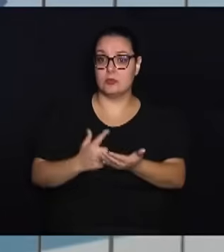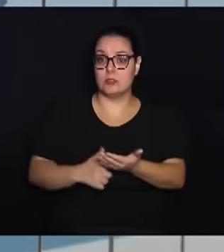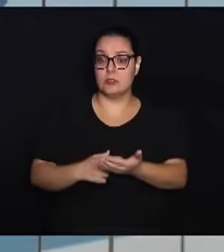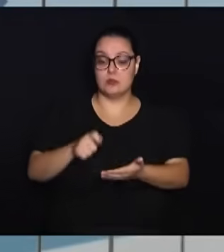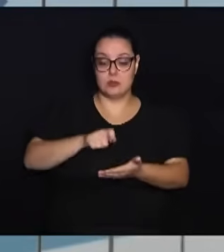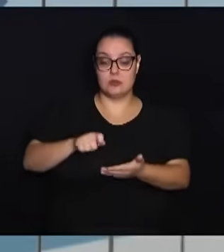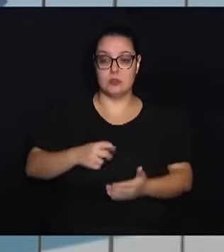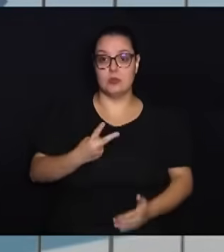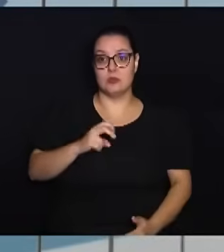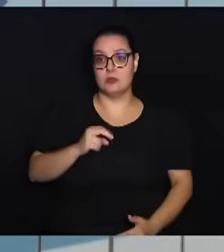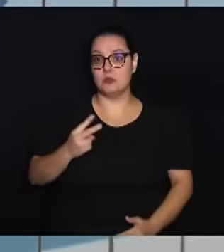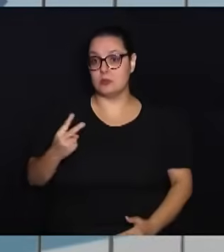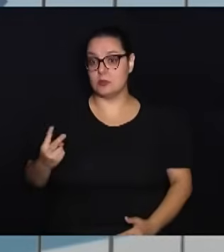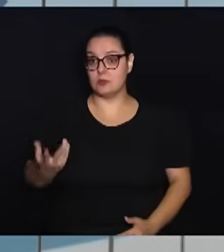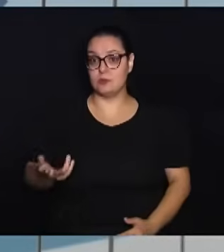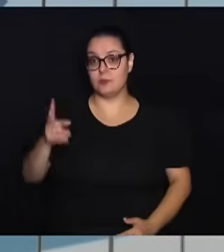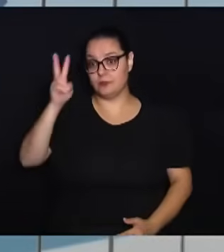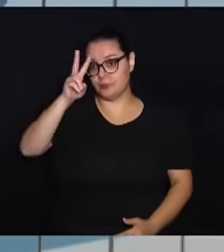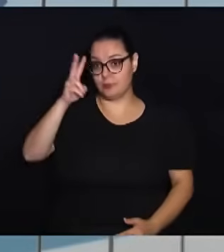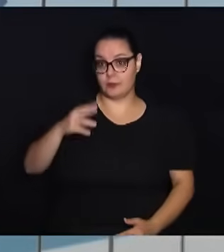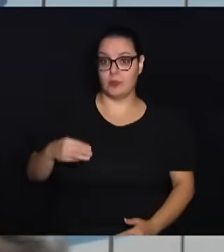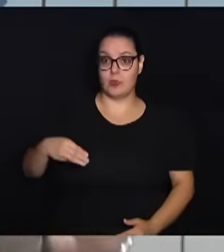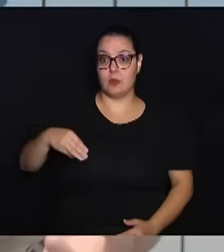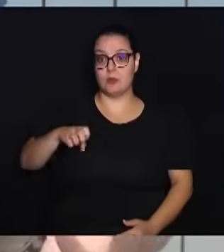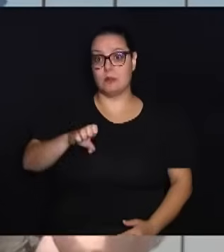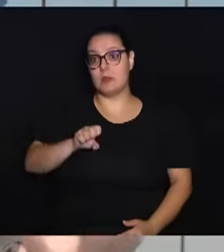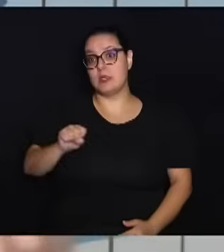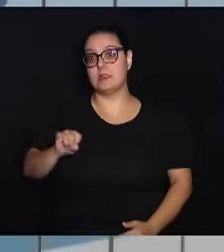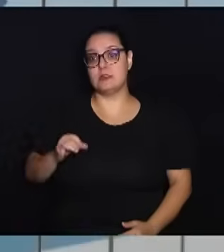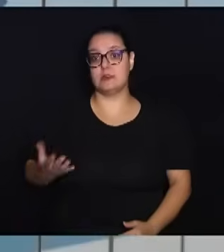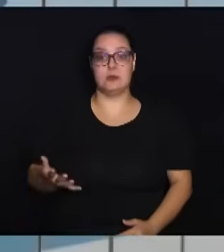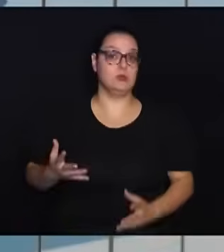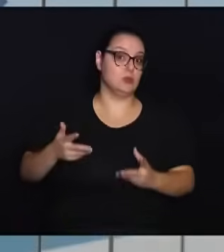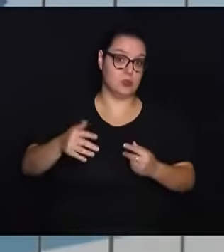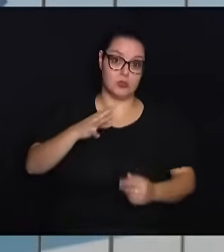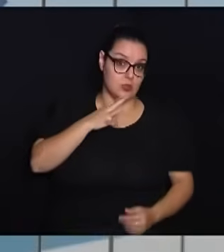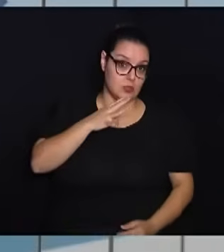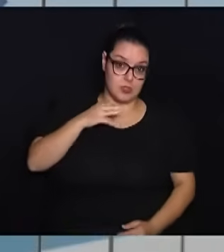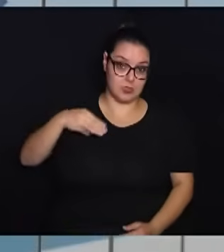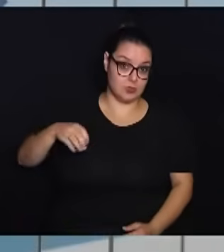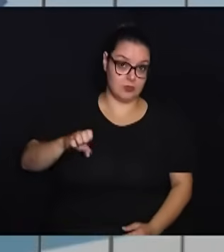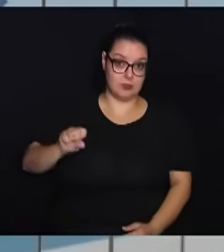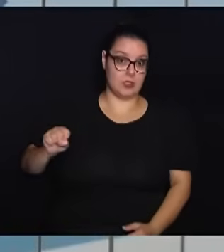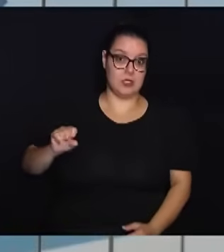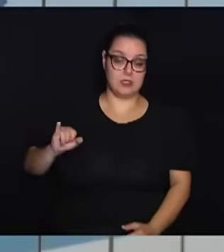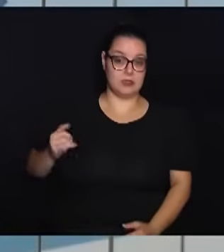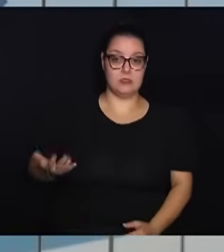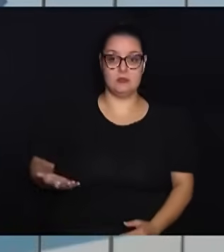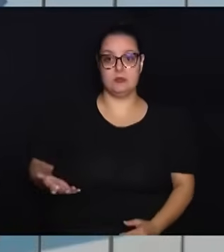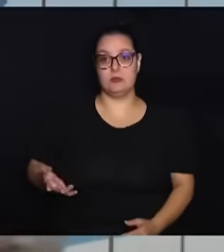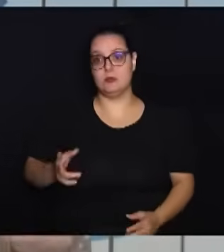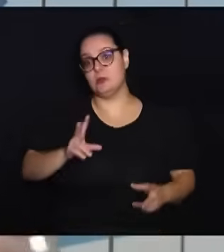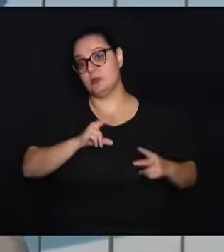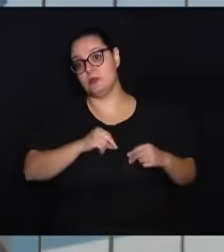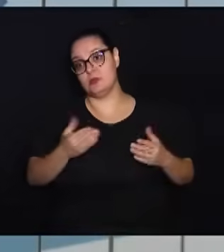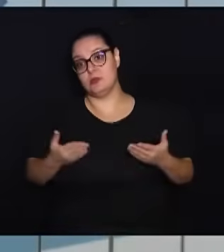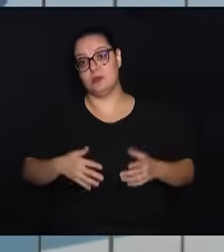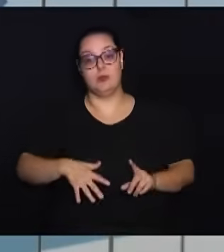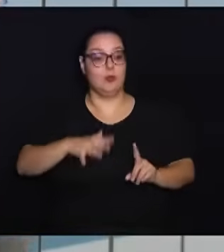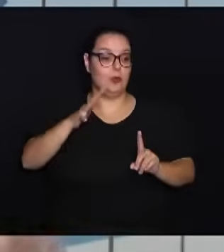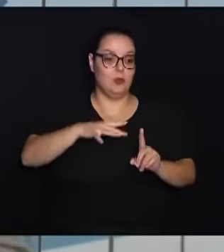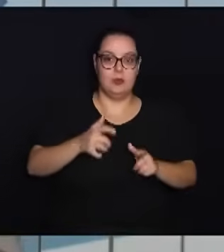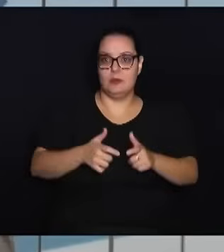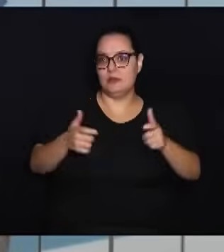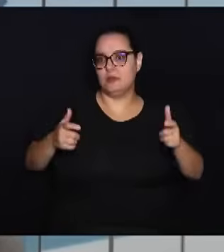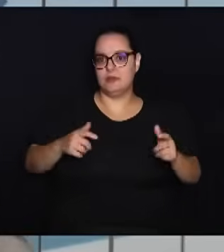2022, eu coloquei a história do Messi. Pô, o Messi, todo mundo conhece o Messi, né? E o Messi, pô, hoje ele é o ídolo maior